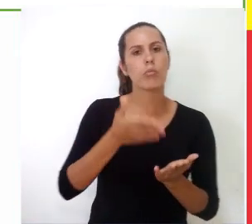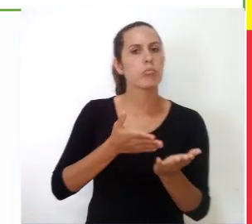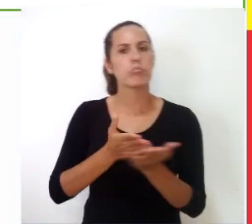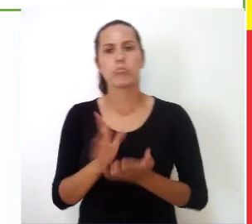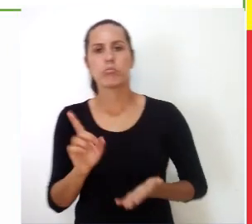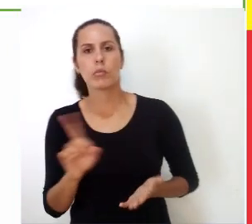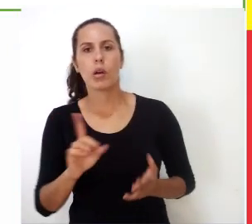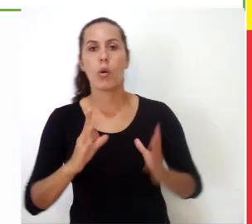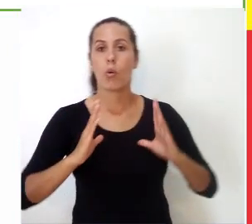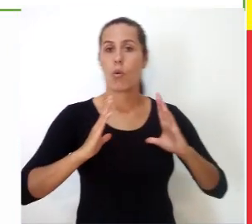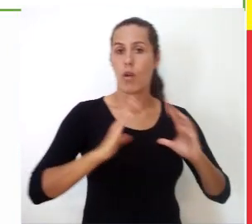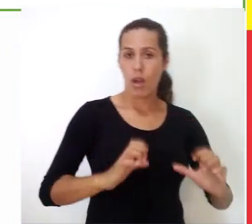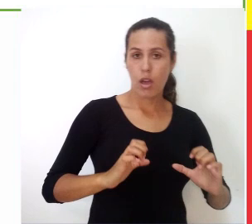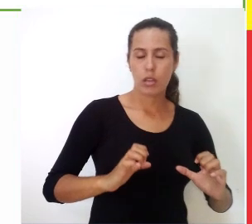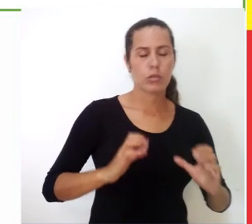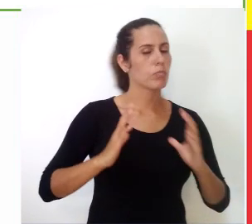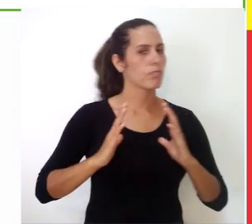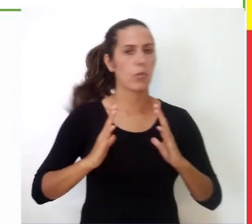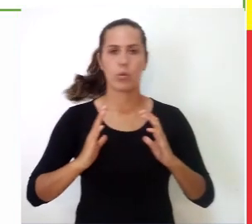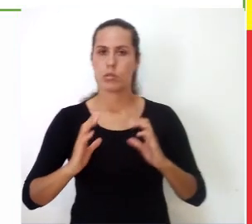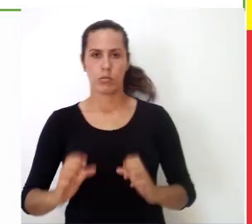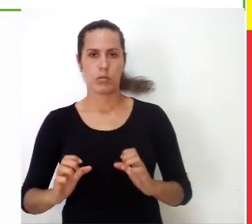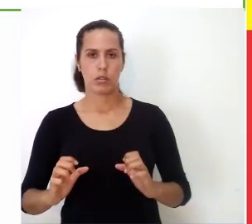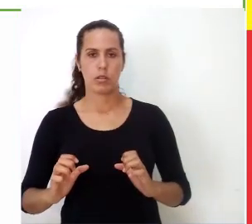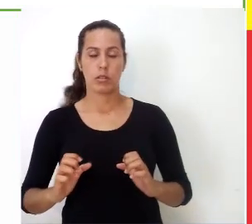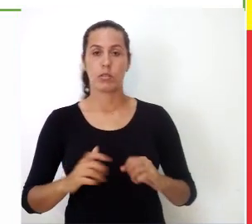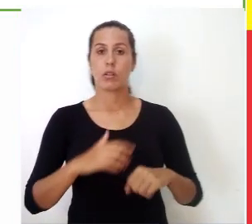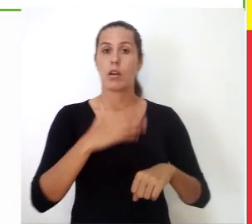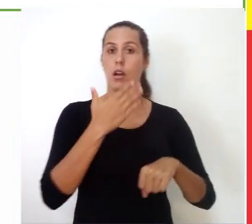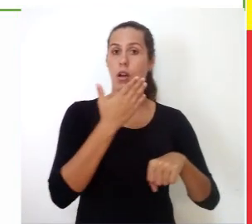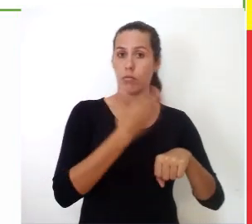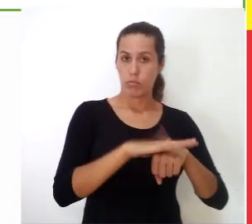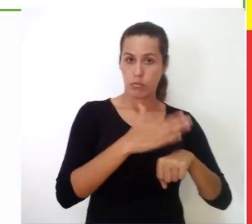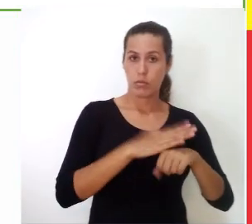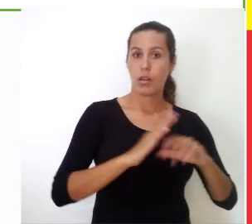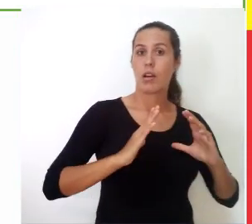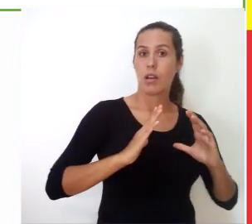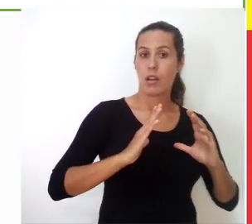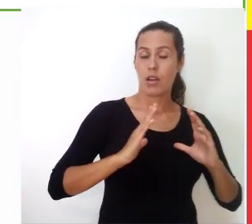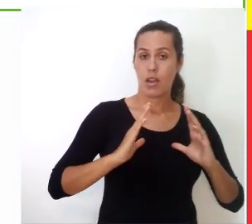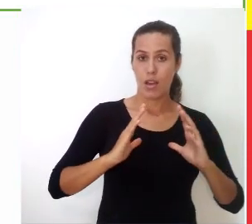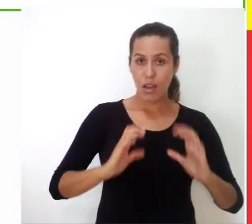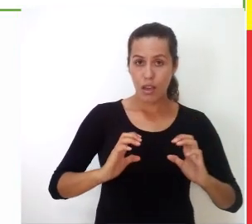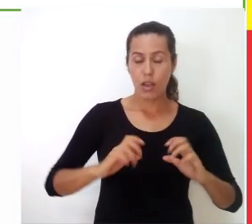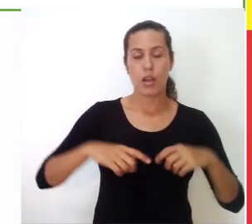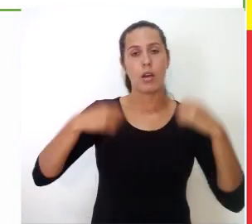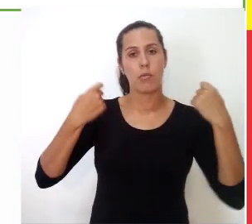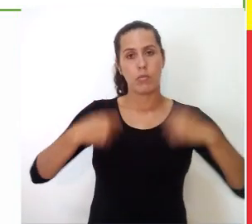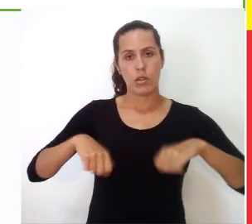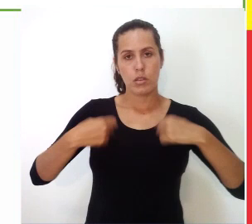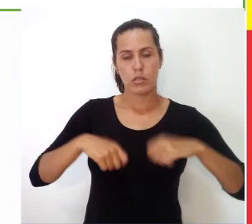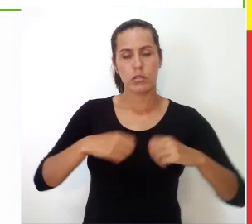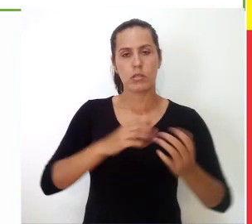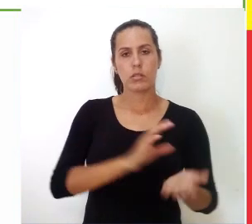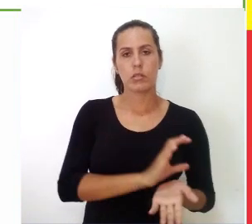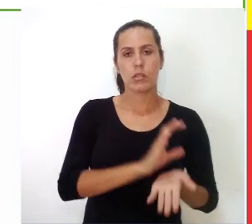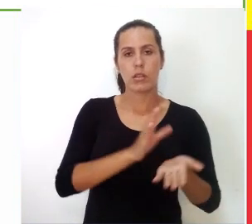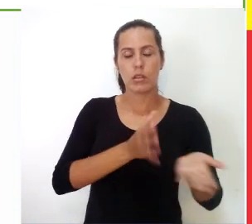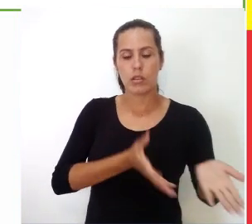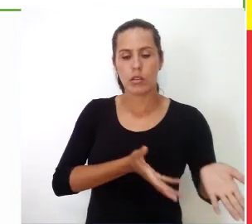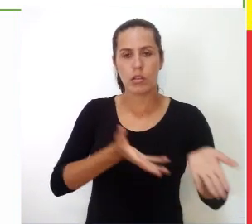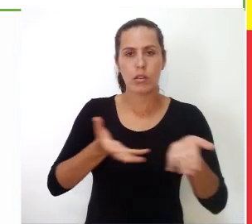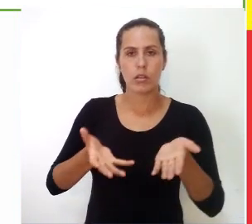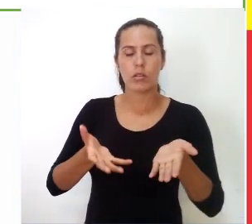não virtuosos, como éticos e não éticos. A prática ética deve, portanto,